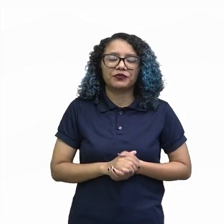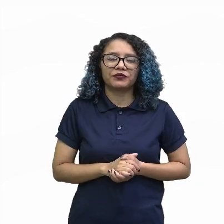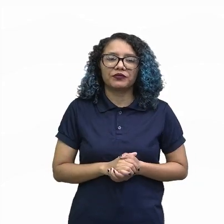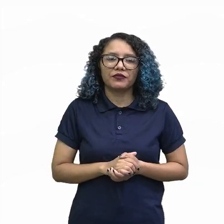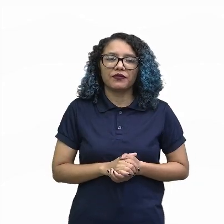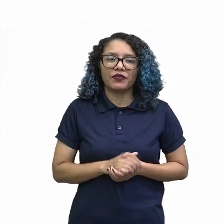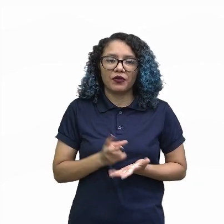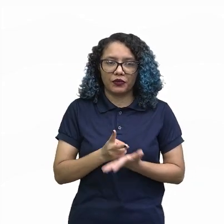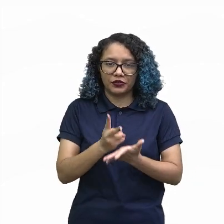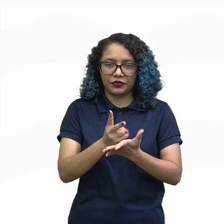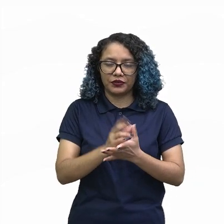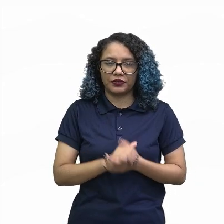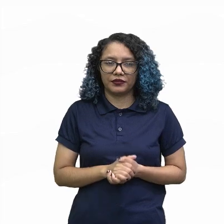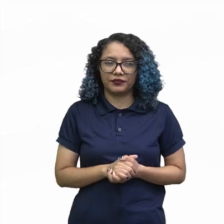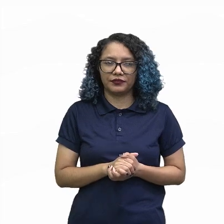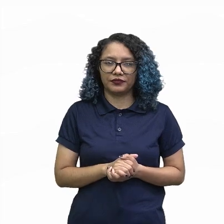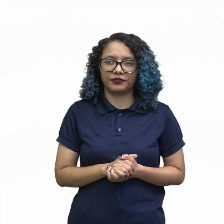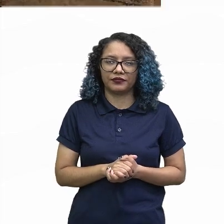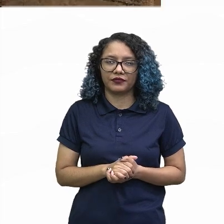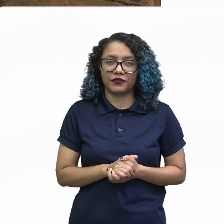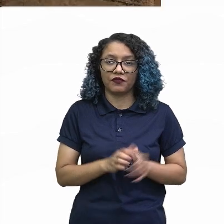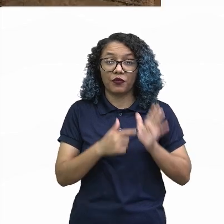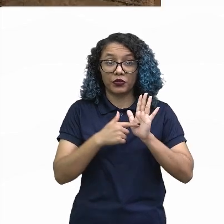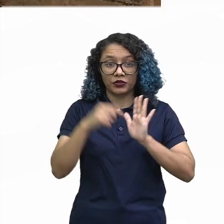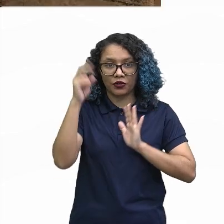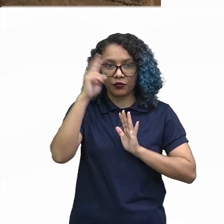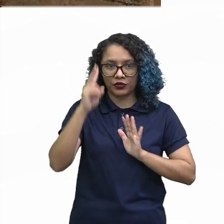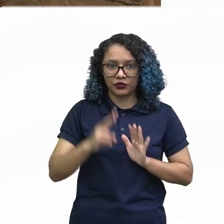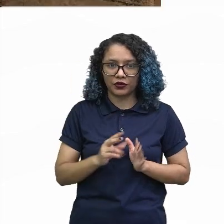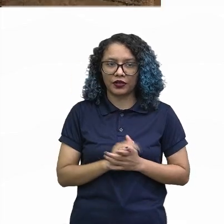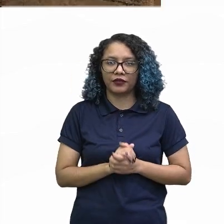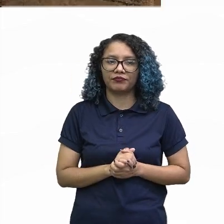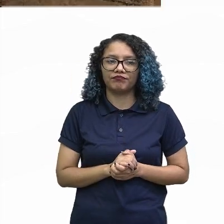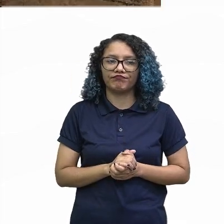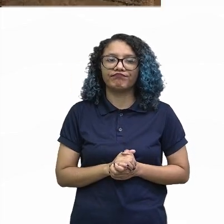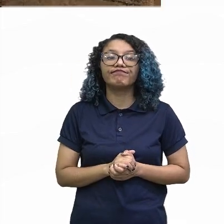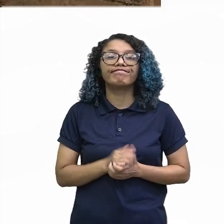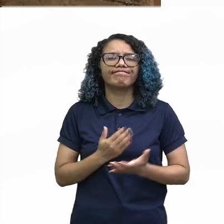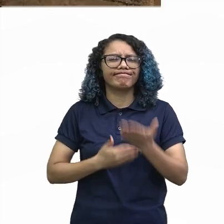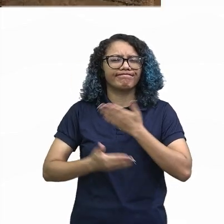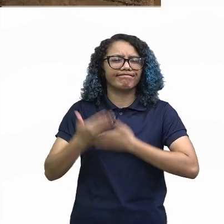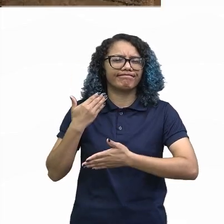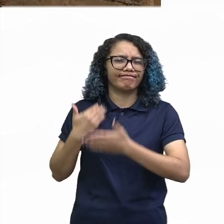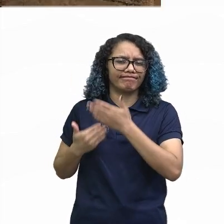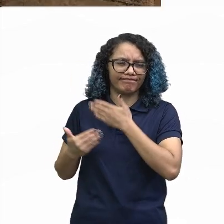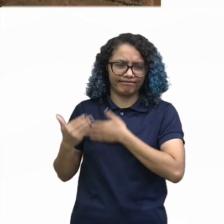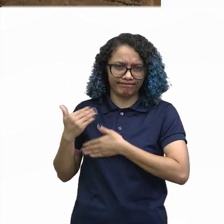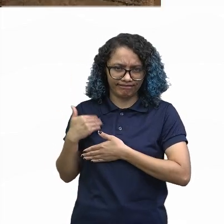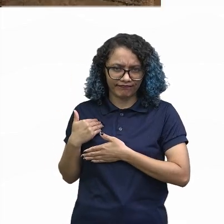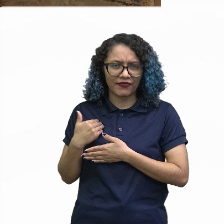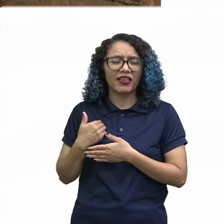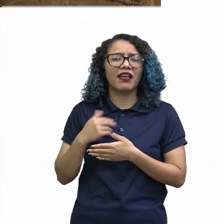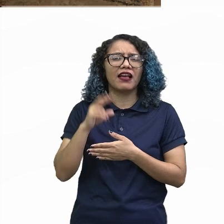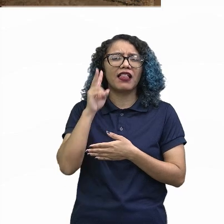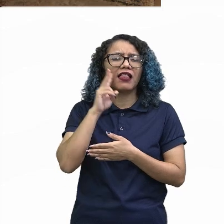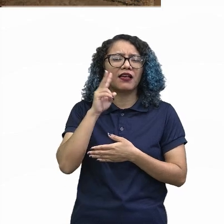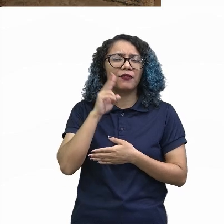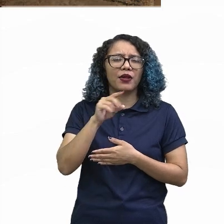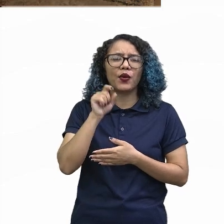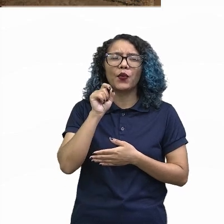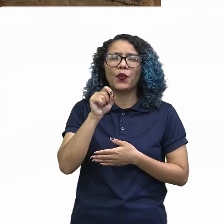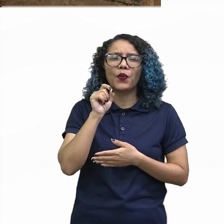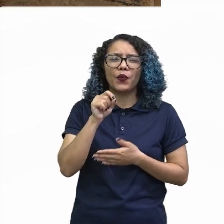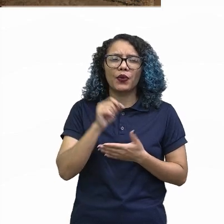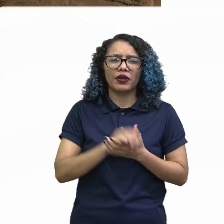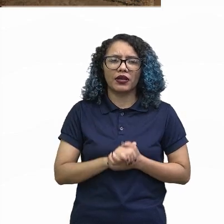falar sobre a biotecnologia, a gente trouxe uma história, né? A gente vai voltar um pouco no tempo para a gente observar que ela não é